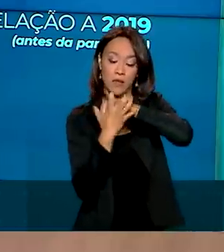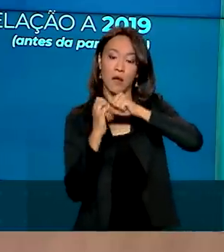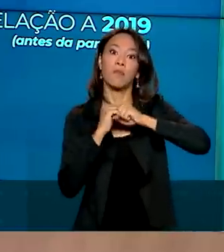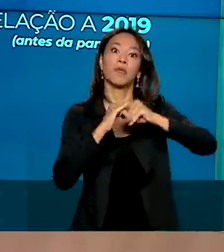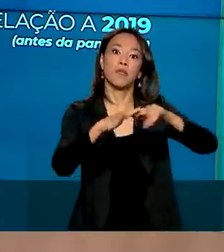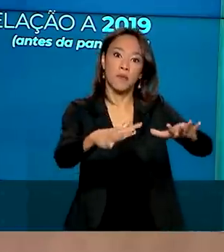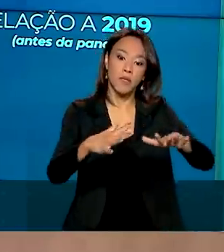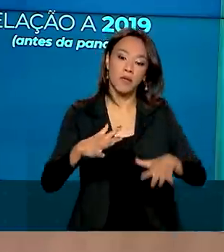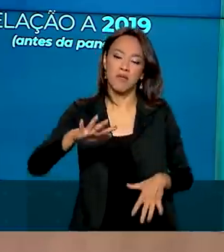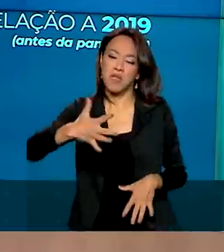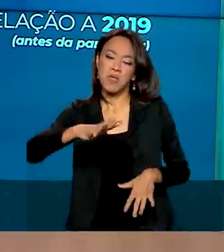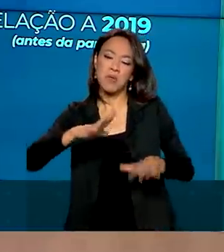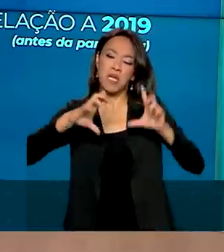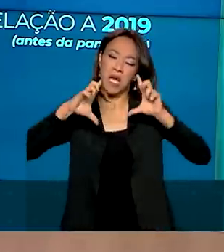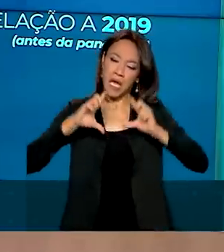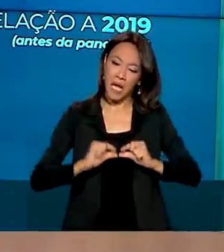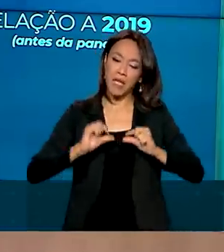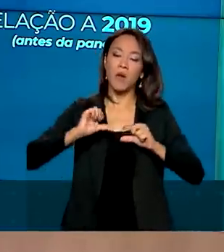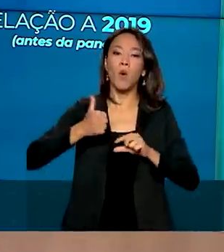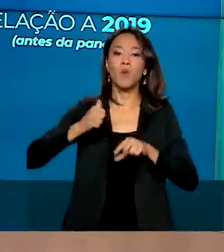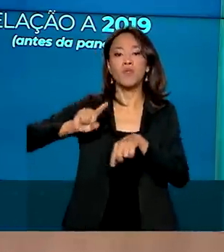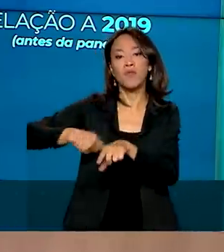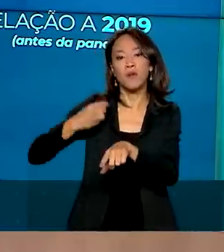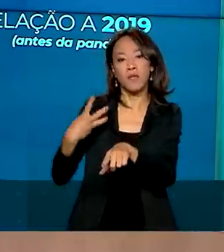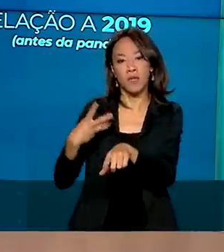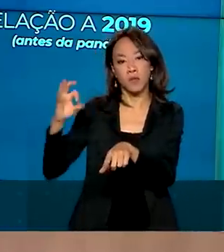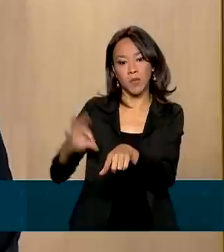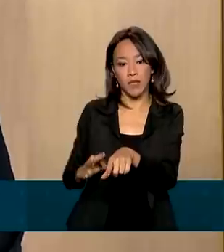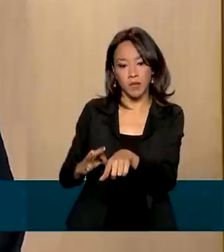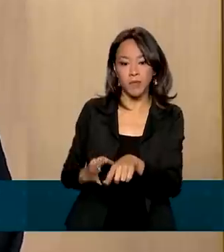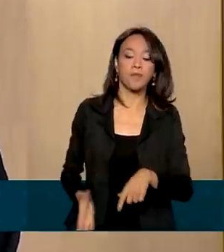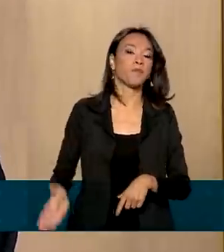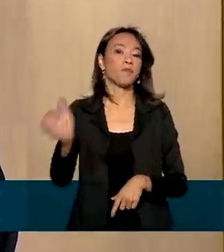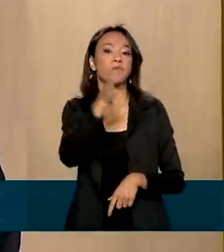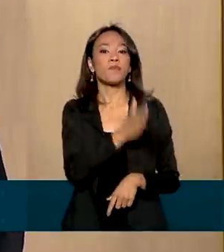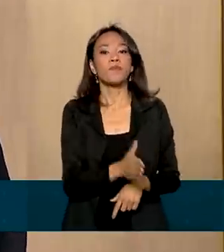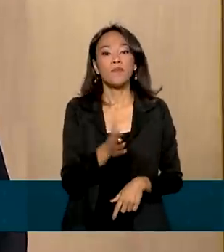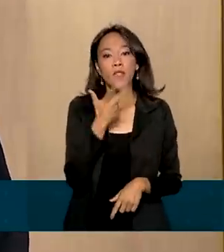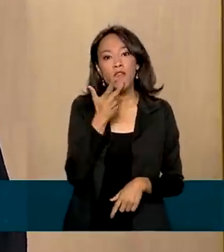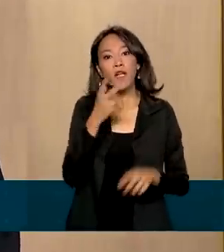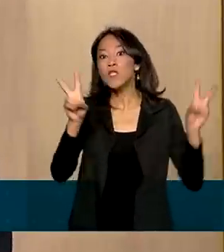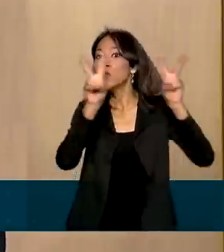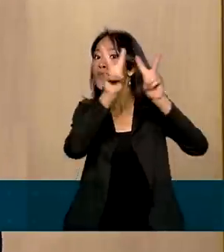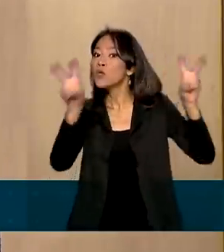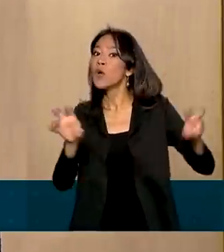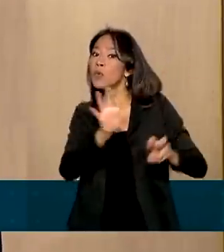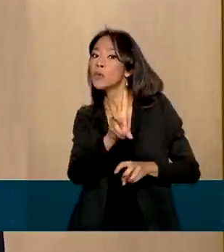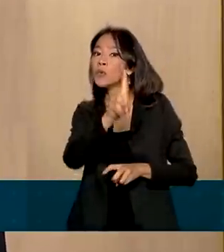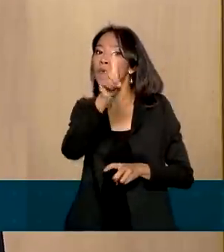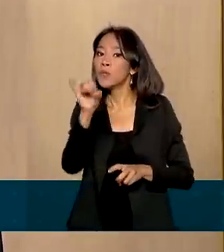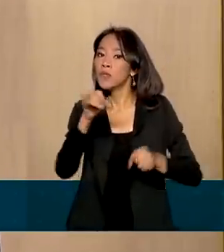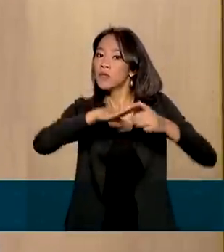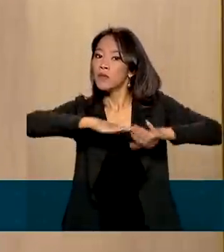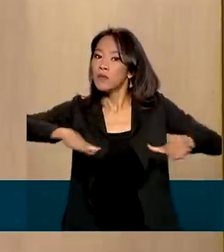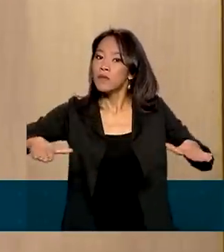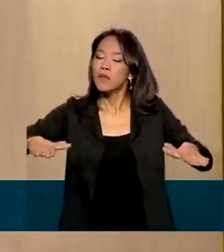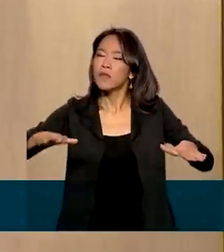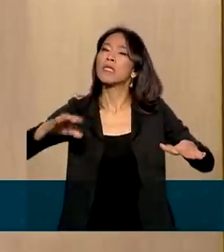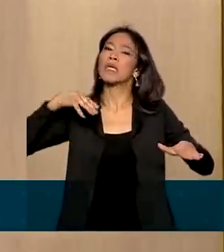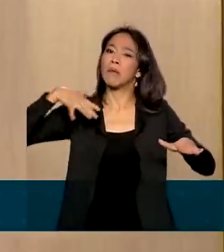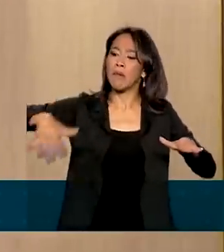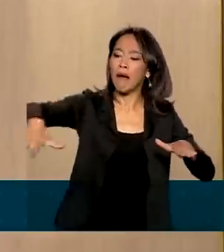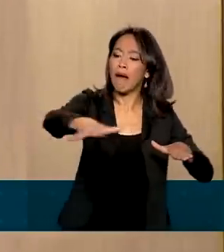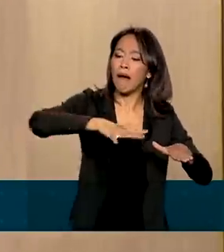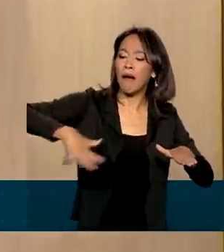essa que chegam os sintomas de 11,3 por cento Quando falamos em Dia da Criança não podemos deixar de falar de um importante